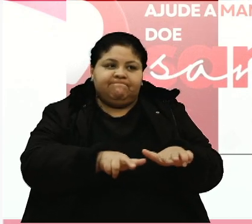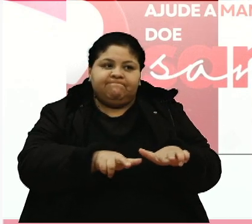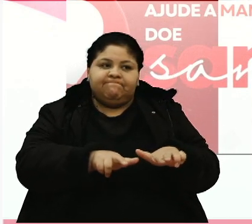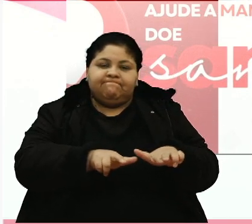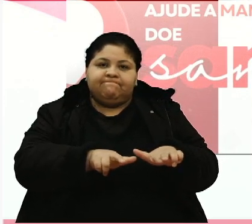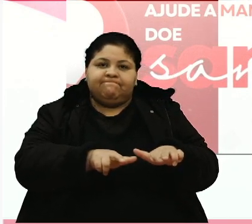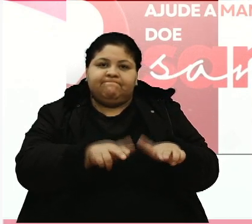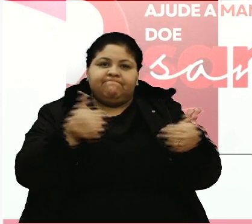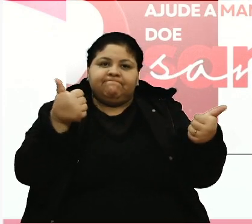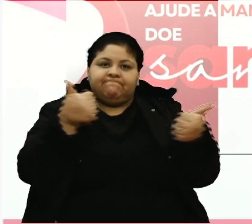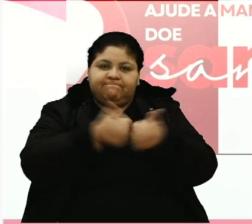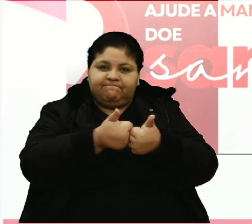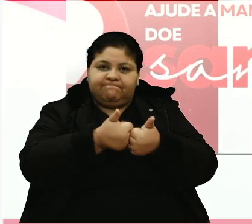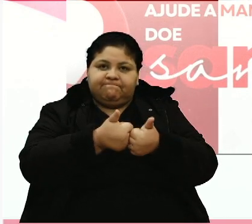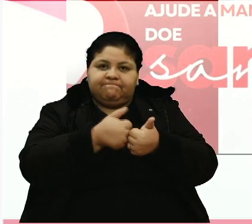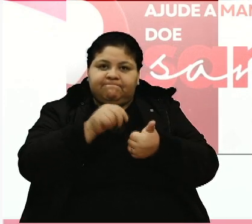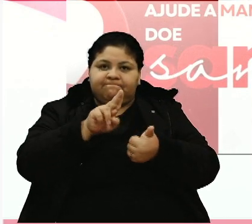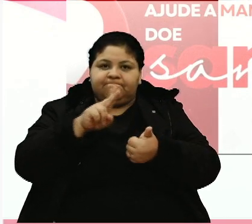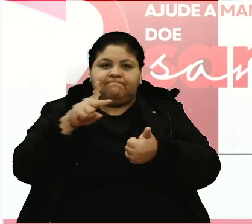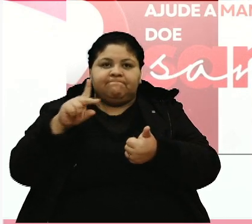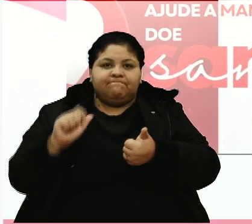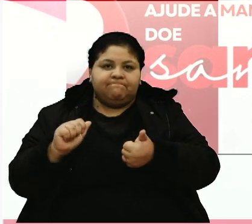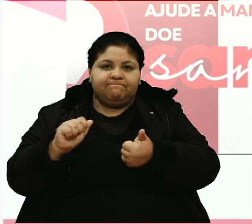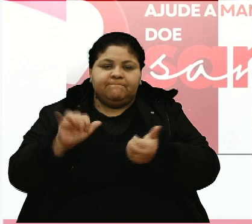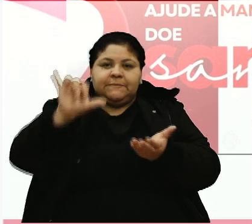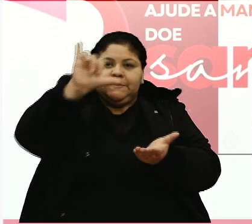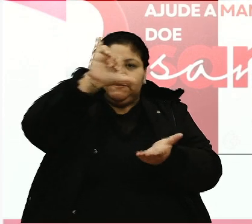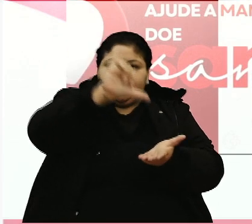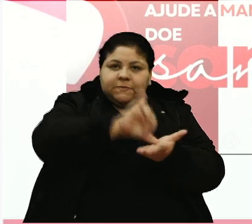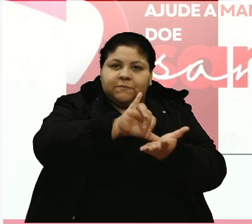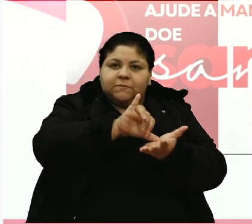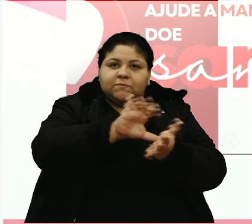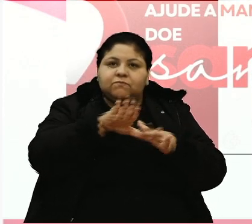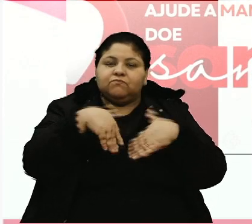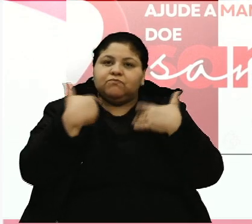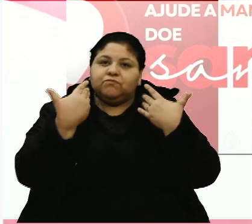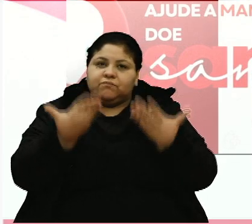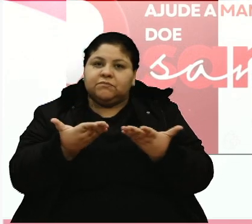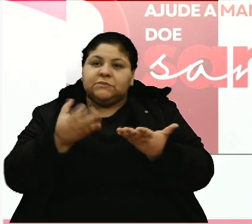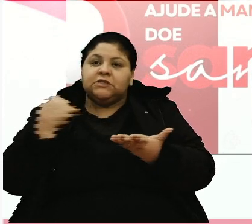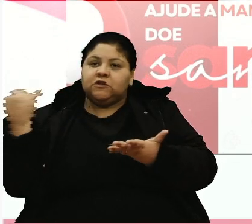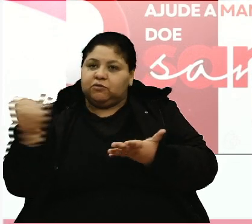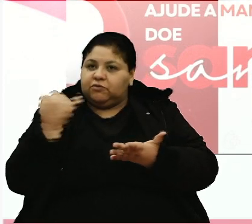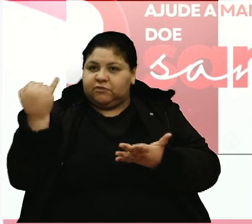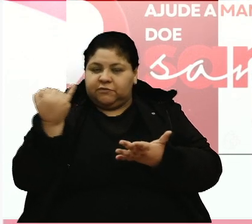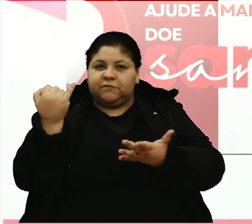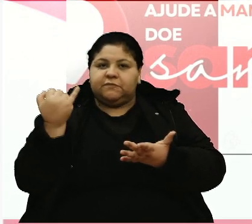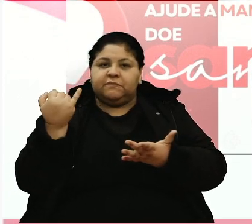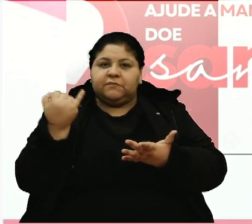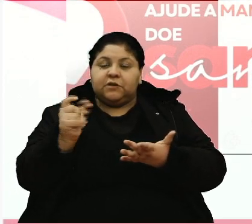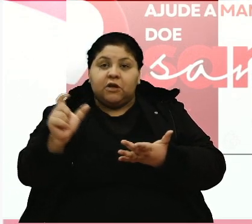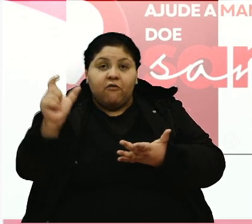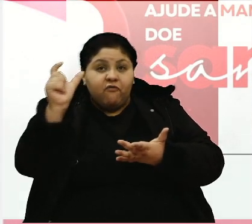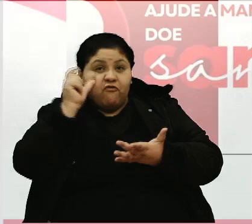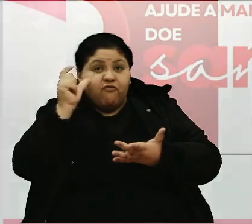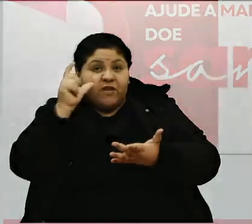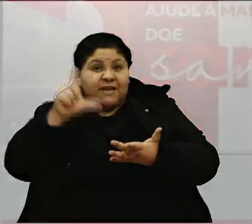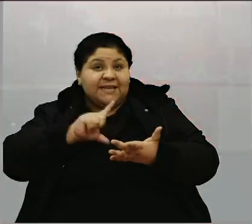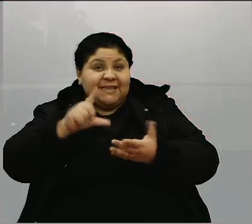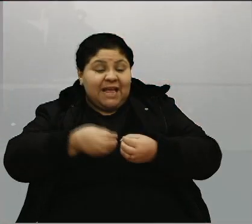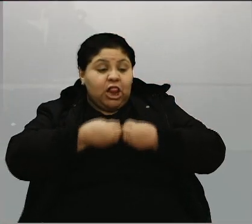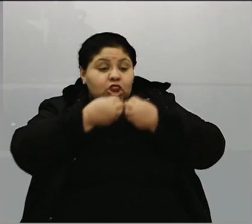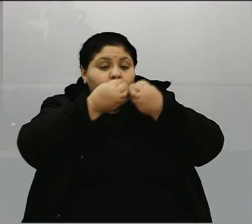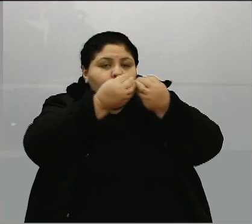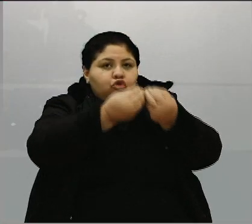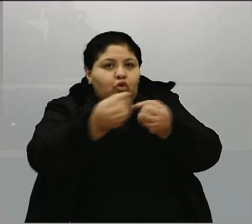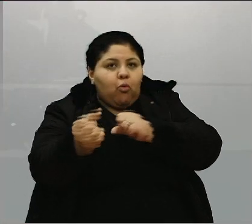ali junto à UPA Central, né? Então, importante, né, ver que eles têm a doação ali,